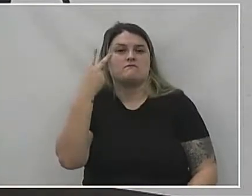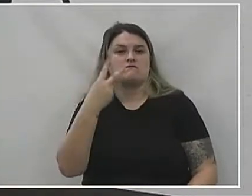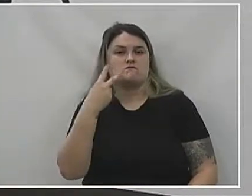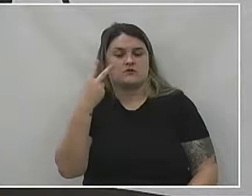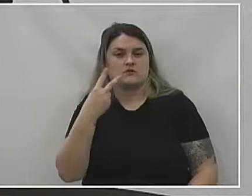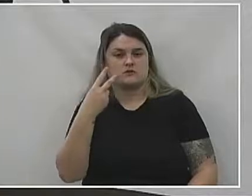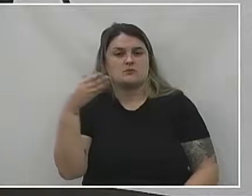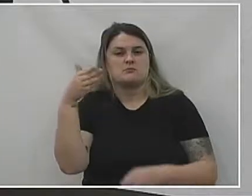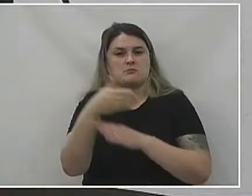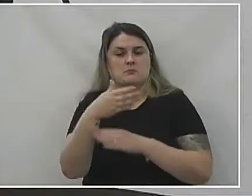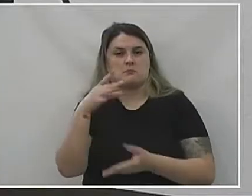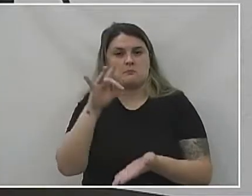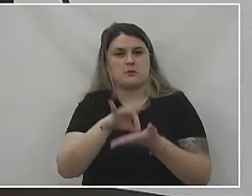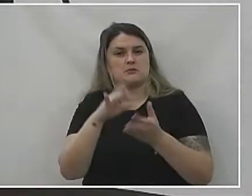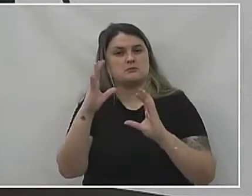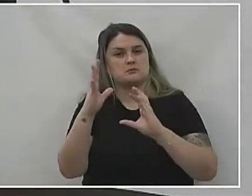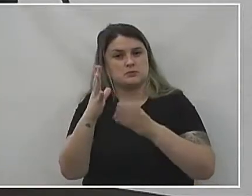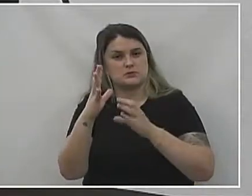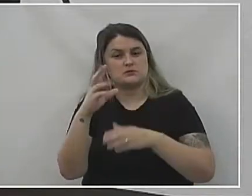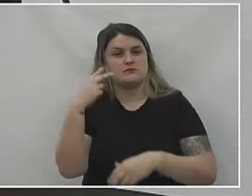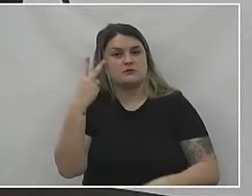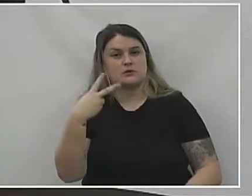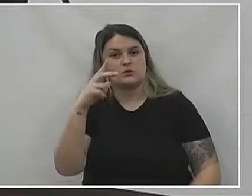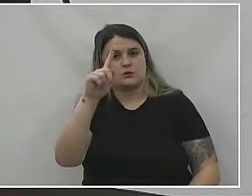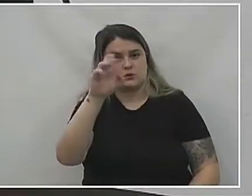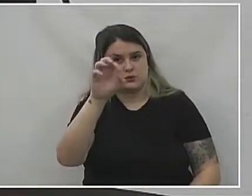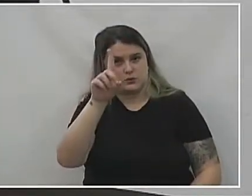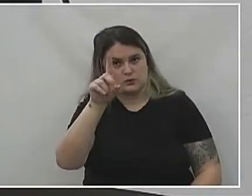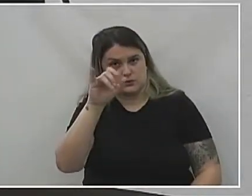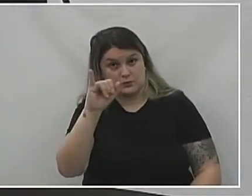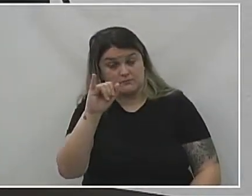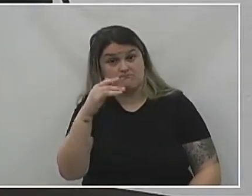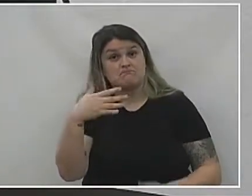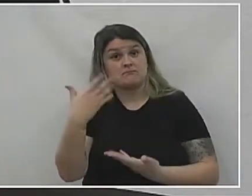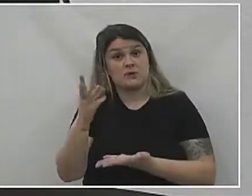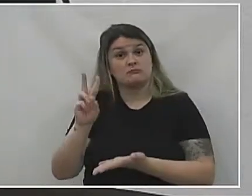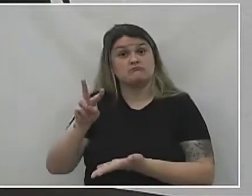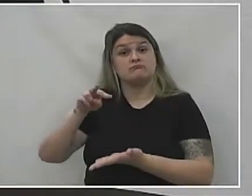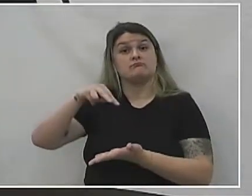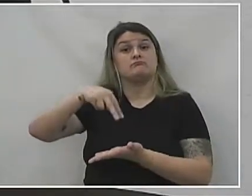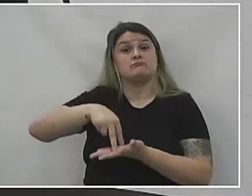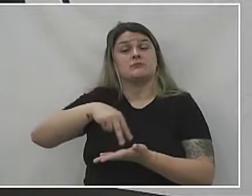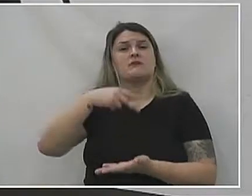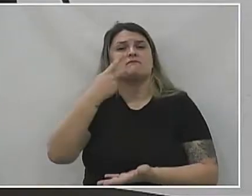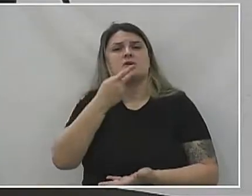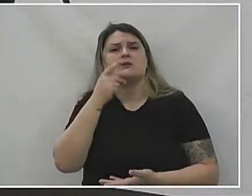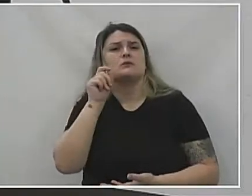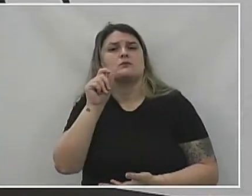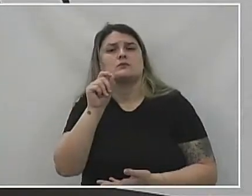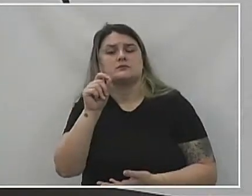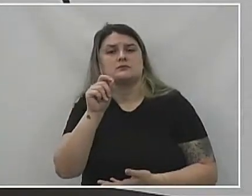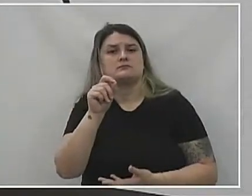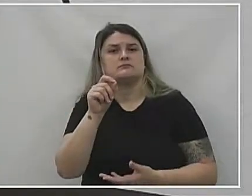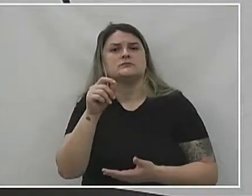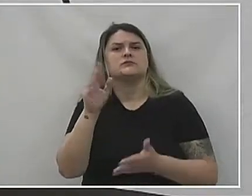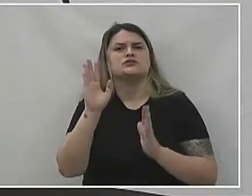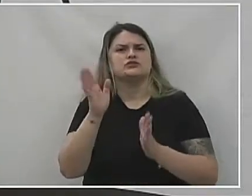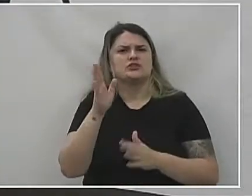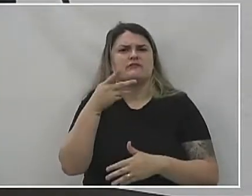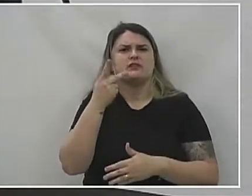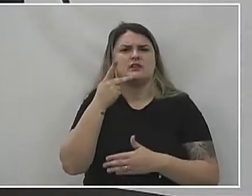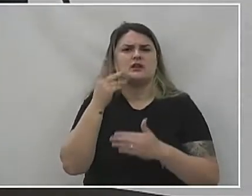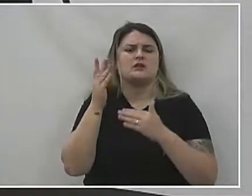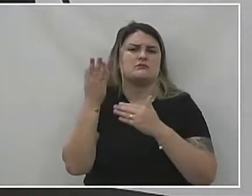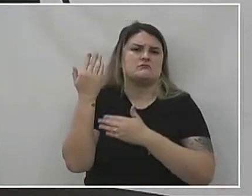presente aí Denilson Godoy obrigado pela presença e vem a Tribuna Porque como falei na última